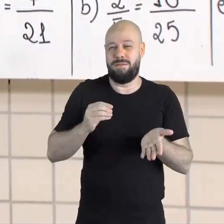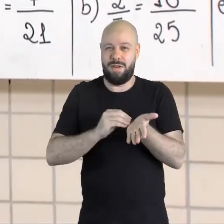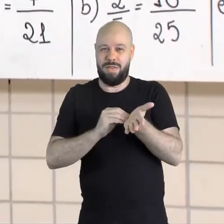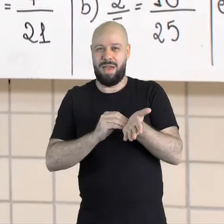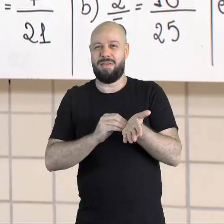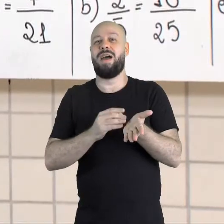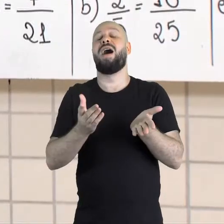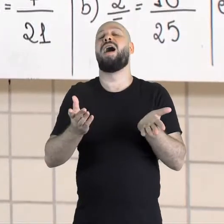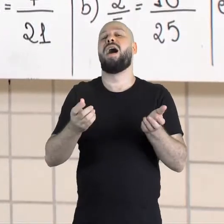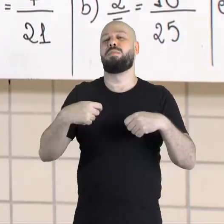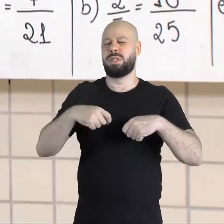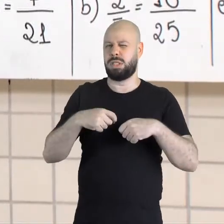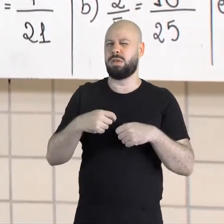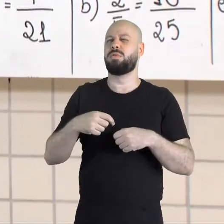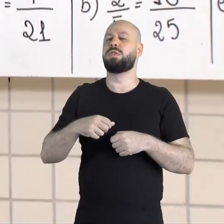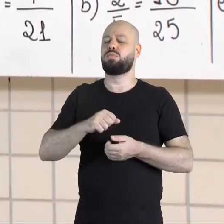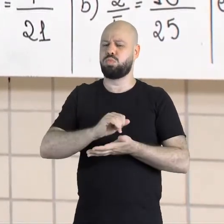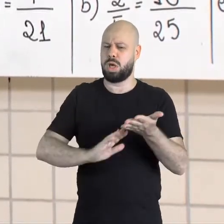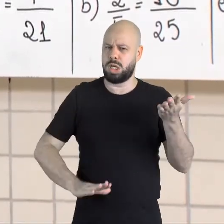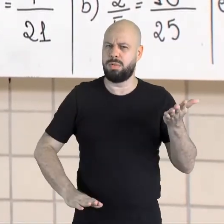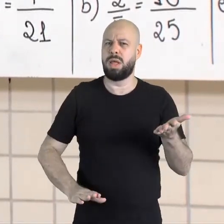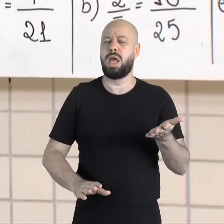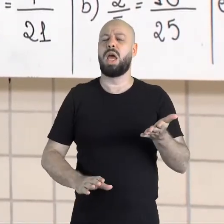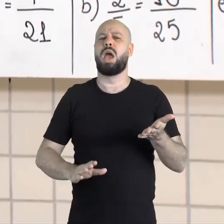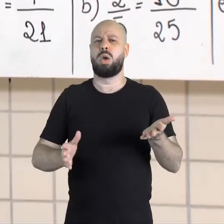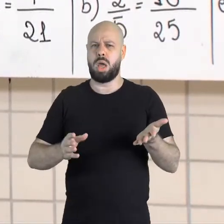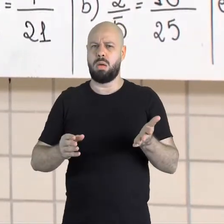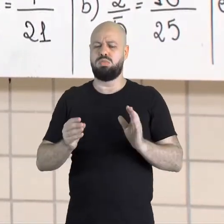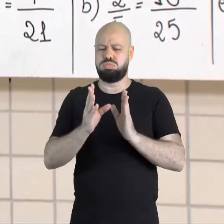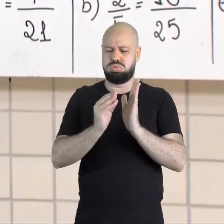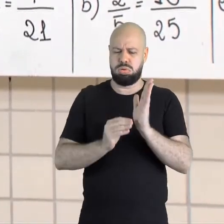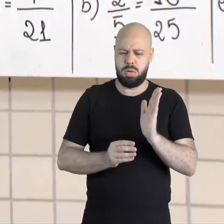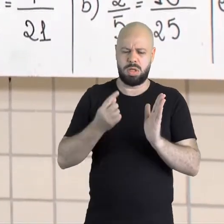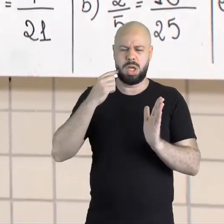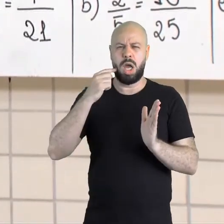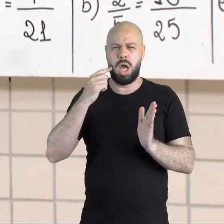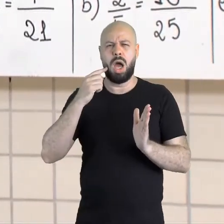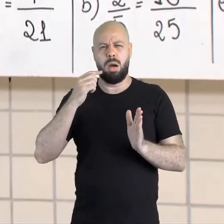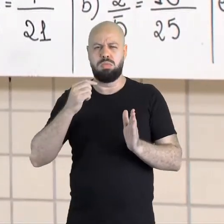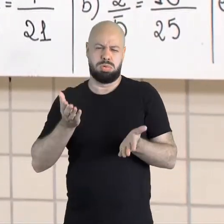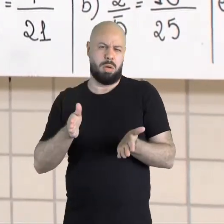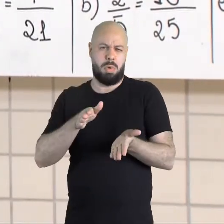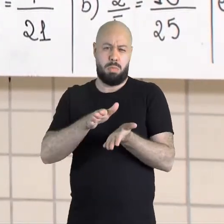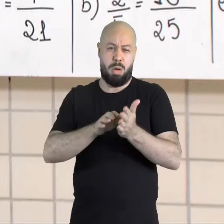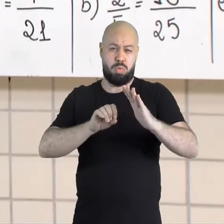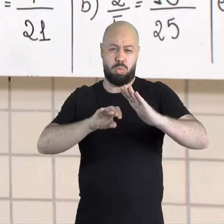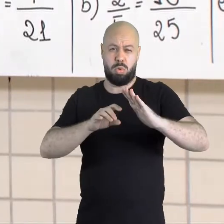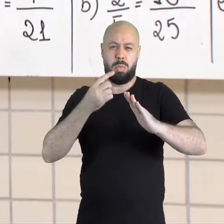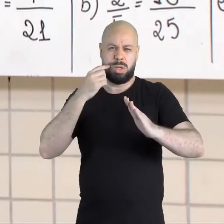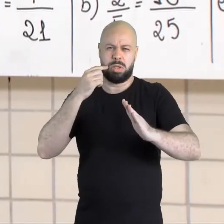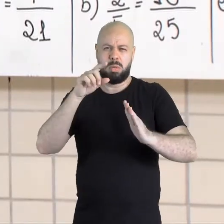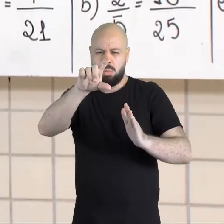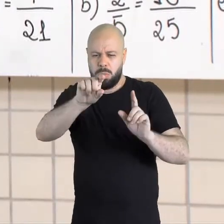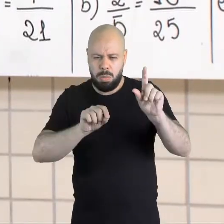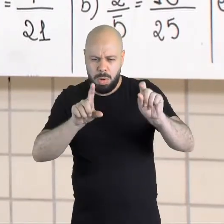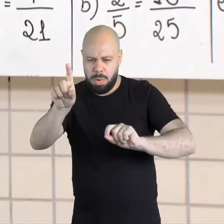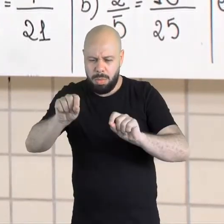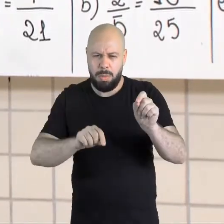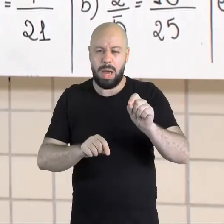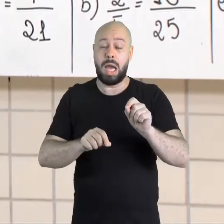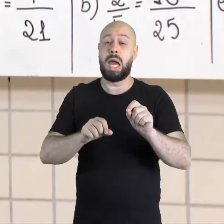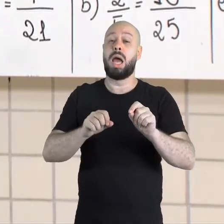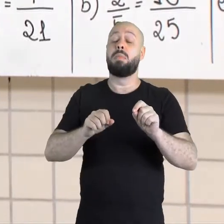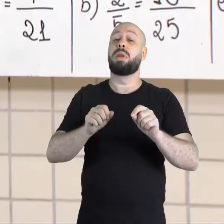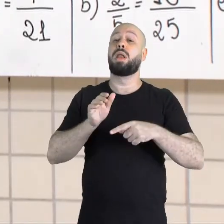Vai lá, refaça. Eu tentei abordar todos os exercícios da plataforma para tirar as dúvidas de vocês. Mas qualquer